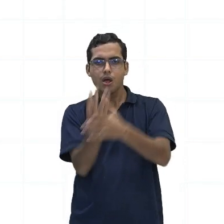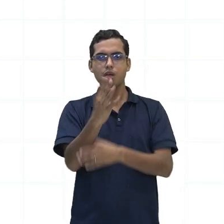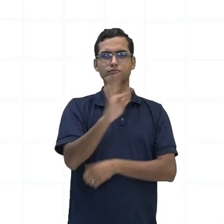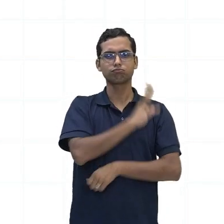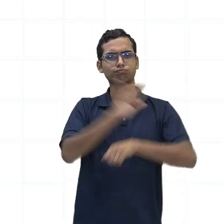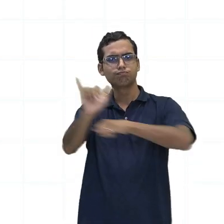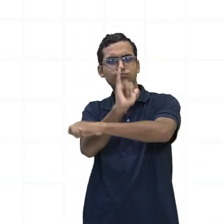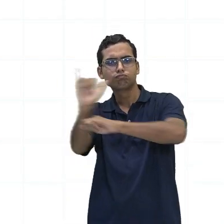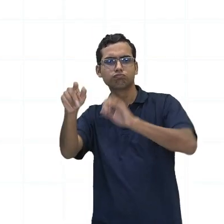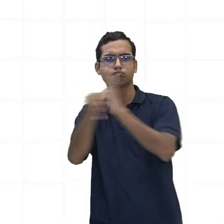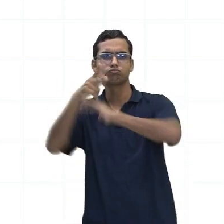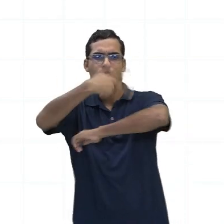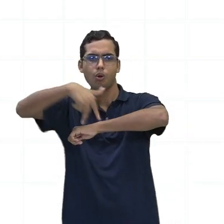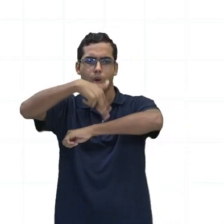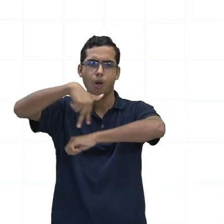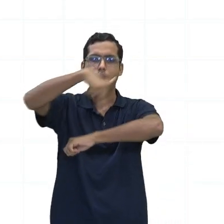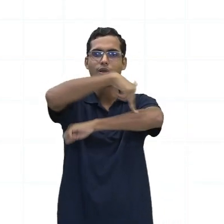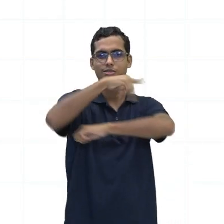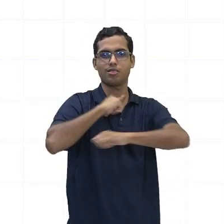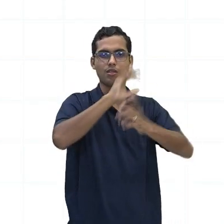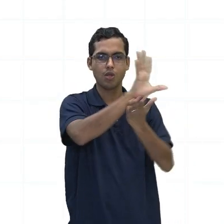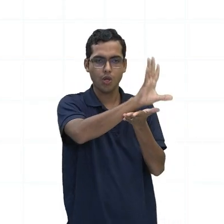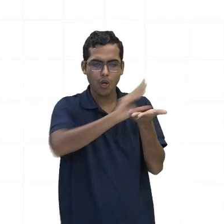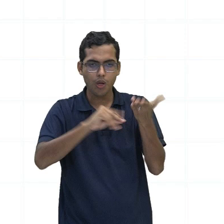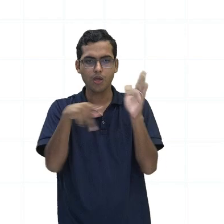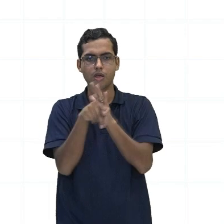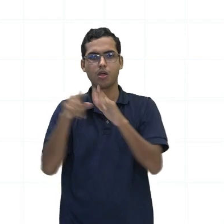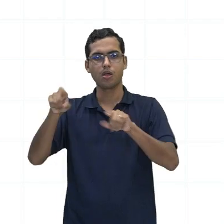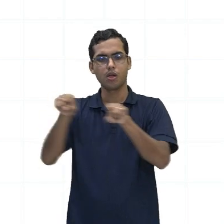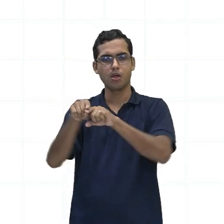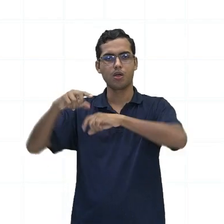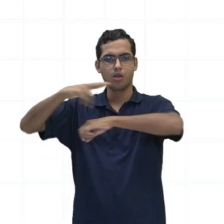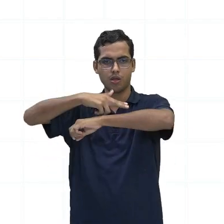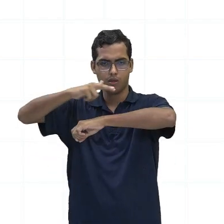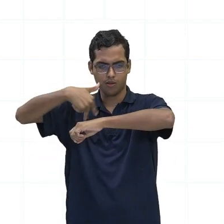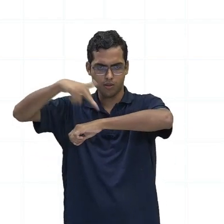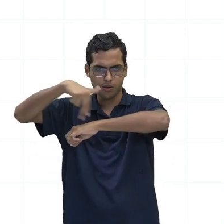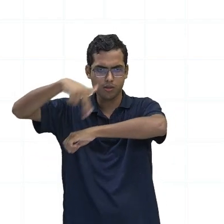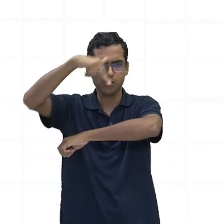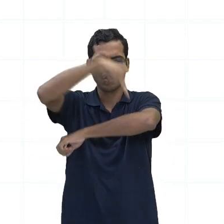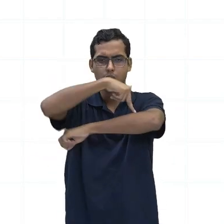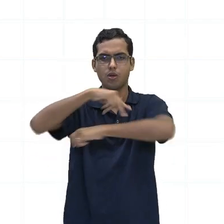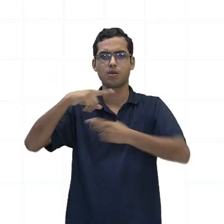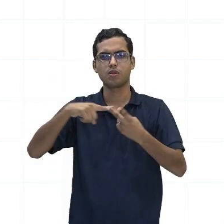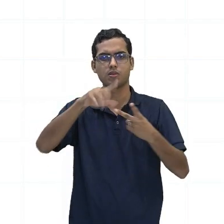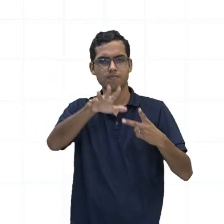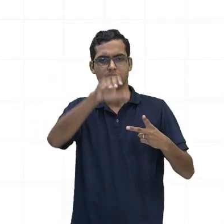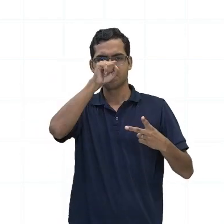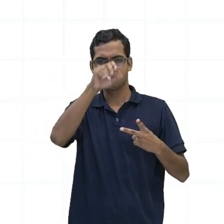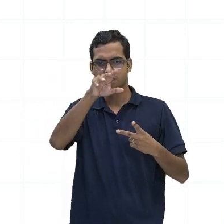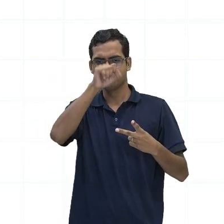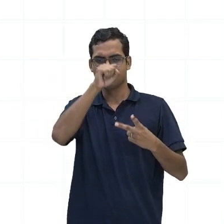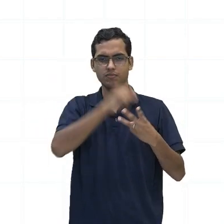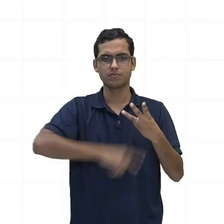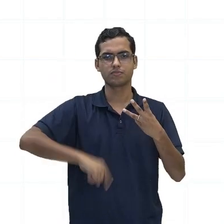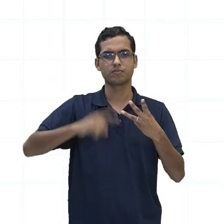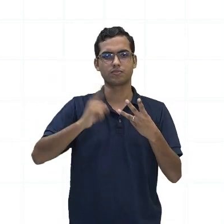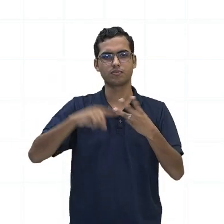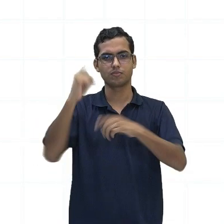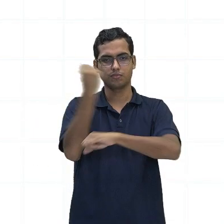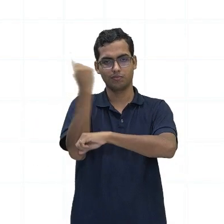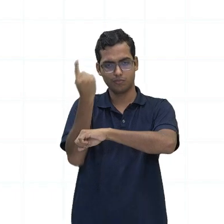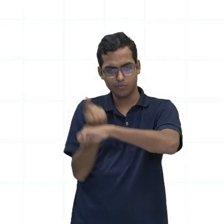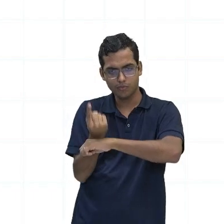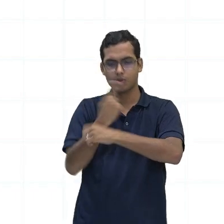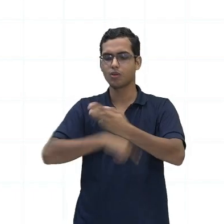das ginásticas competitivas, a rítmica, a artística, a acrobática, a aeróbica e de trampolim. Além dos movimentos